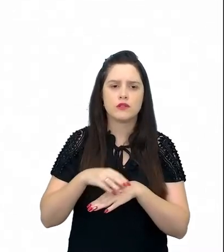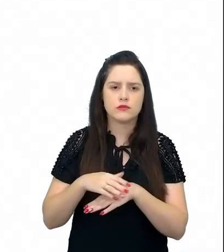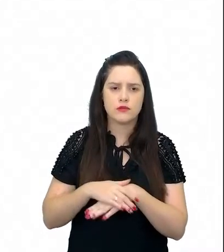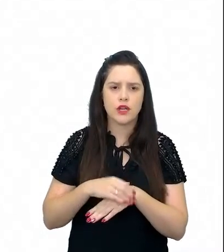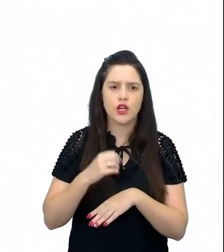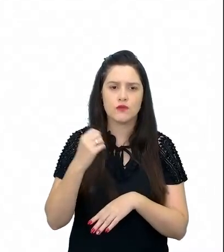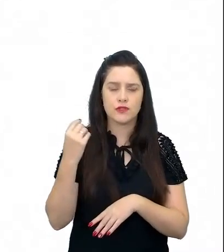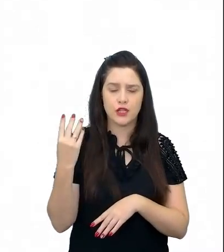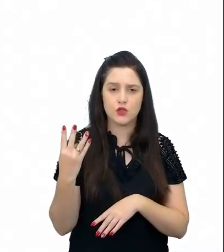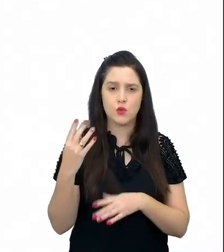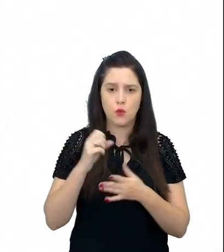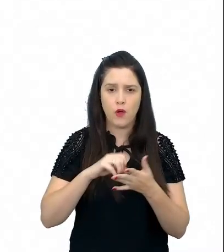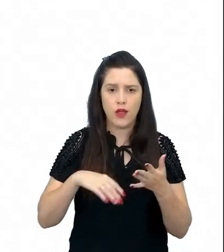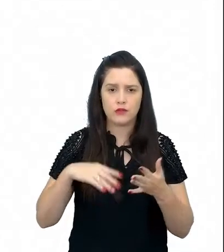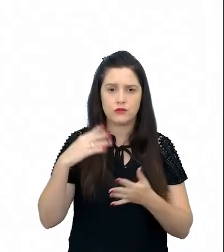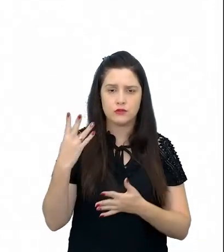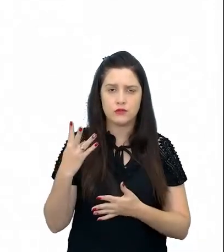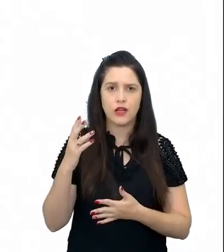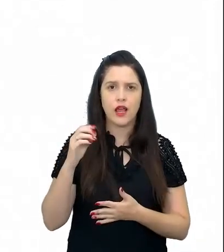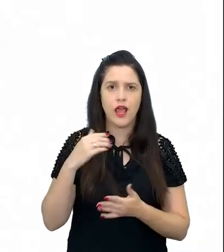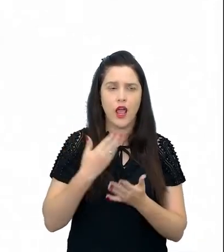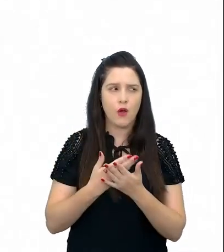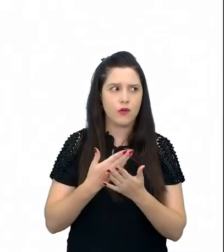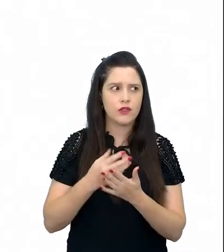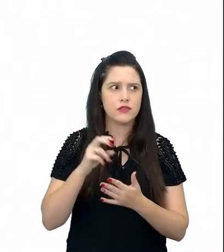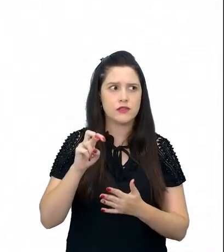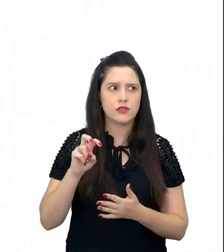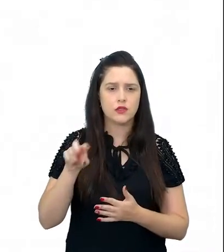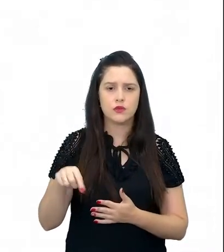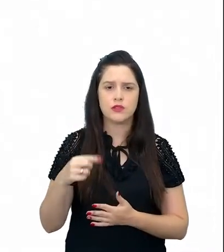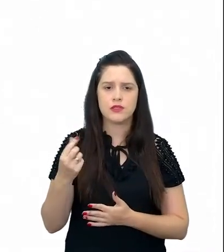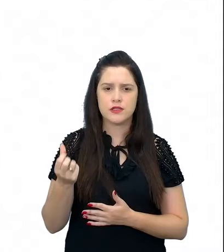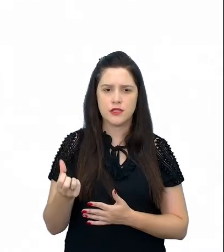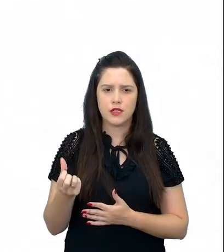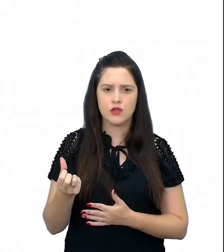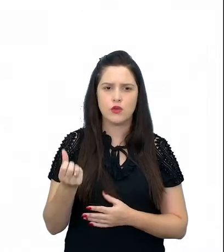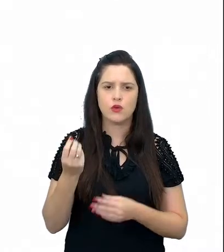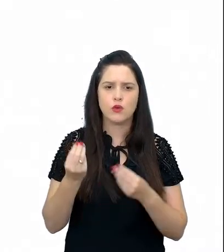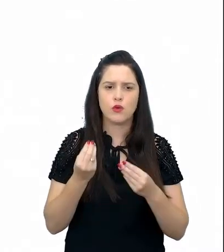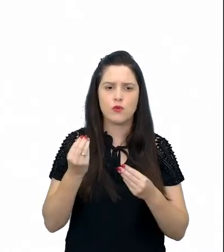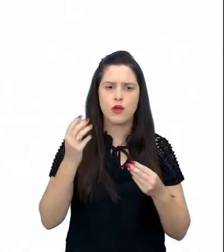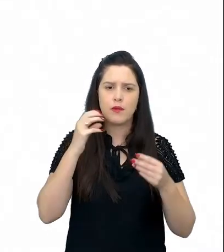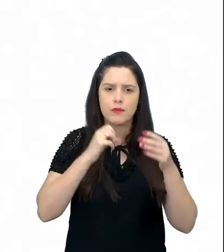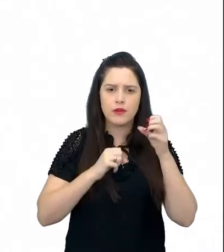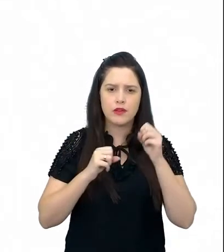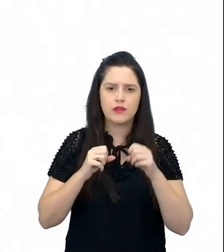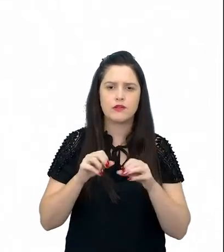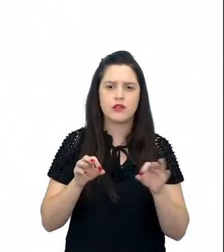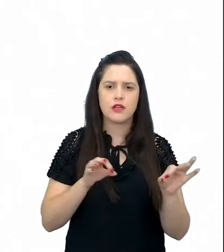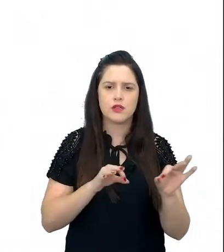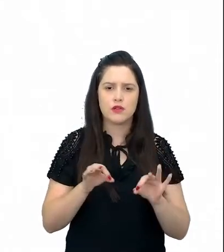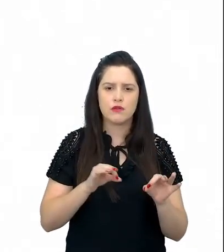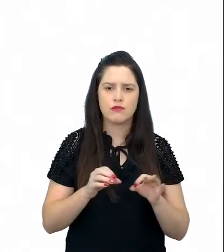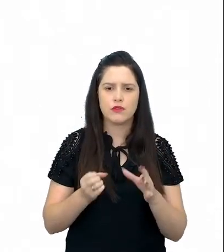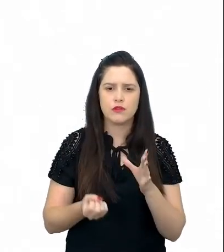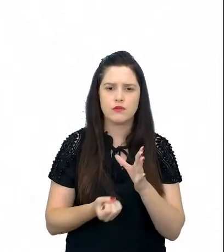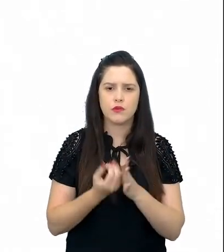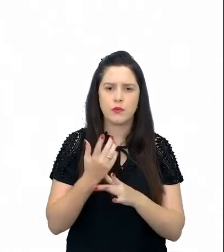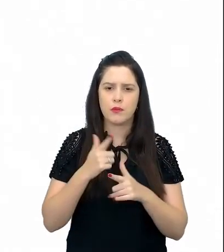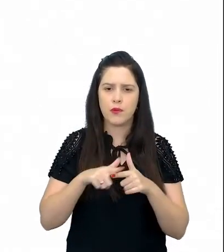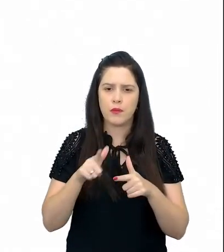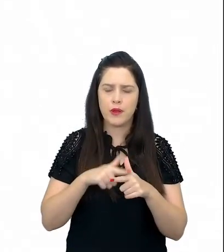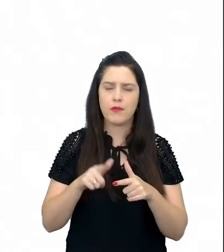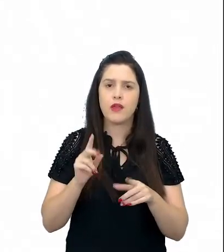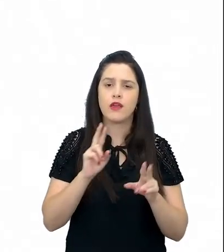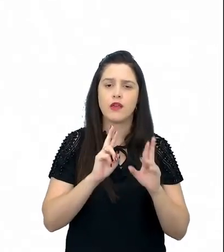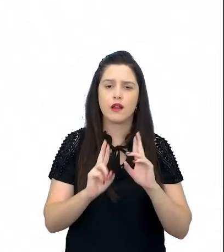que fala lá para nós. Caro estudante, resolva o problema a seguir utilizando diferentes estratégias de cálculo. Discuta também com os